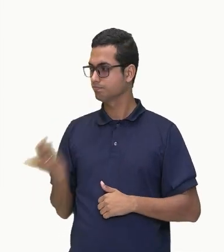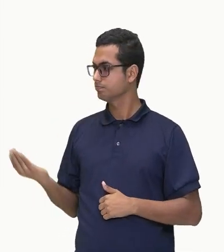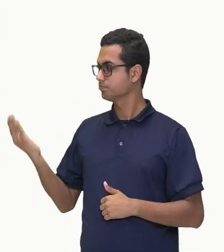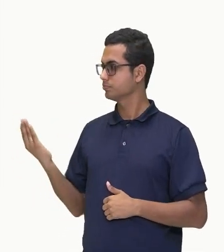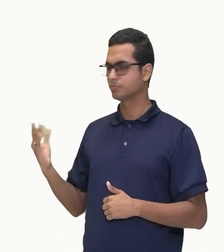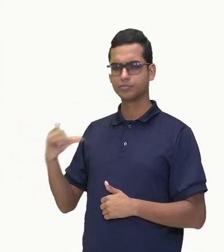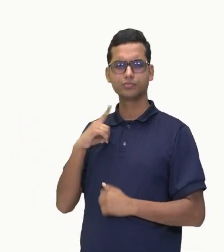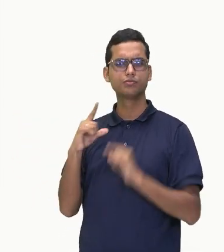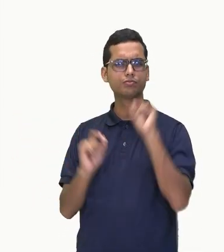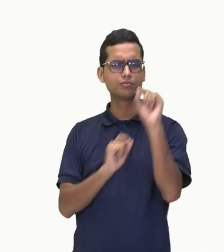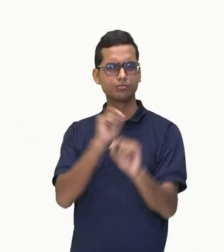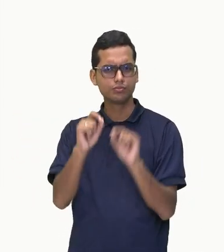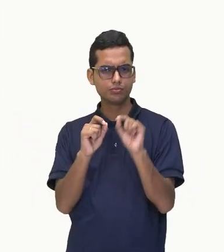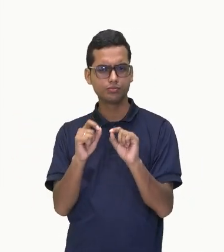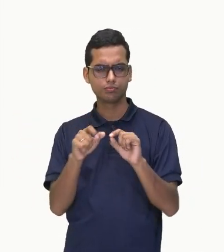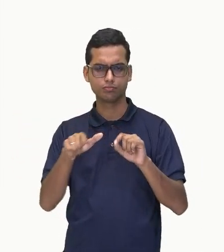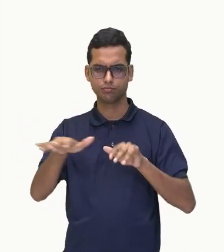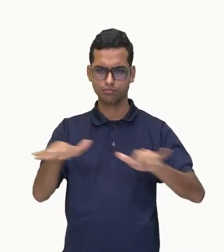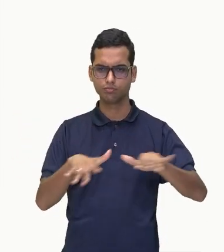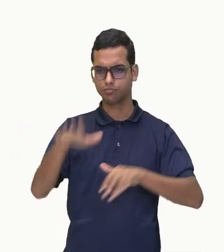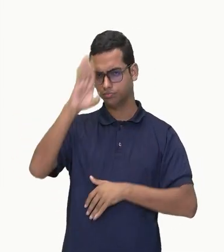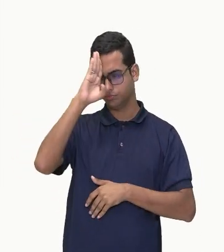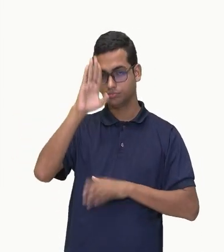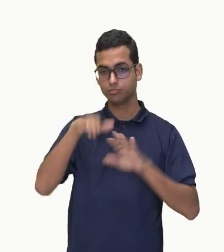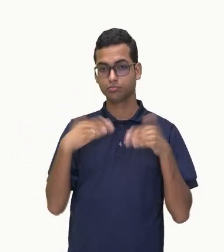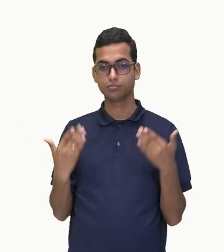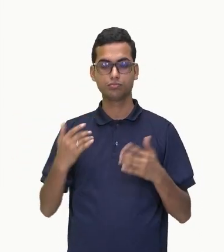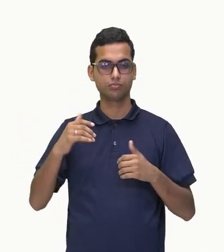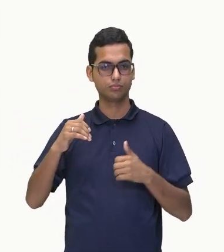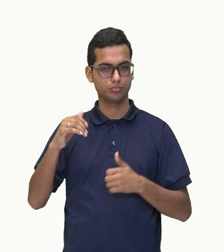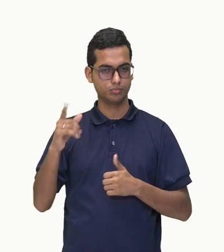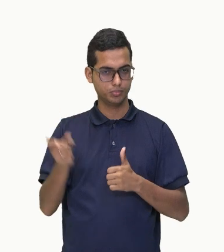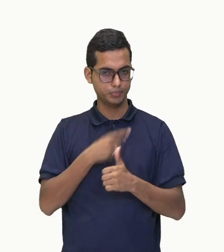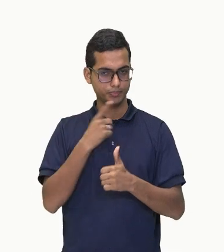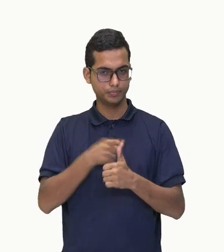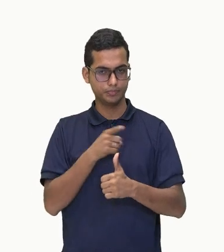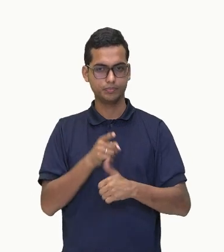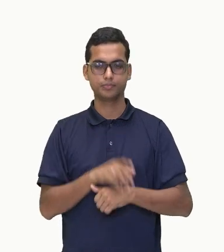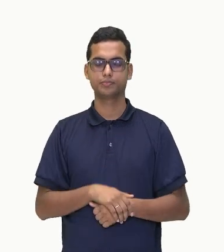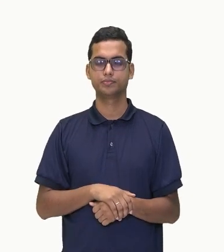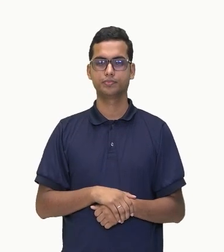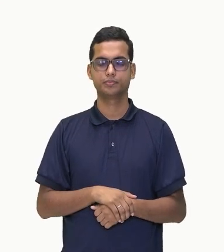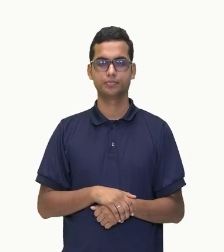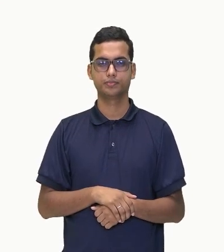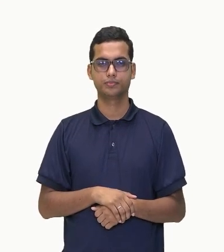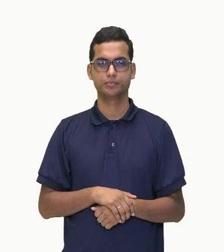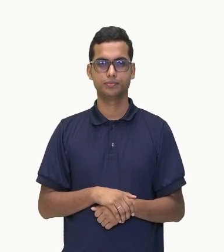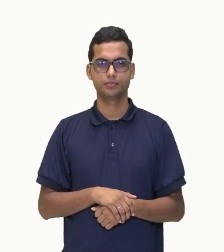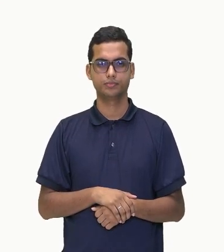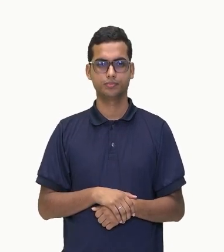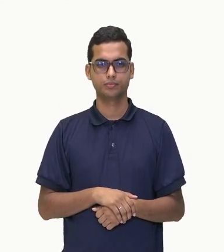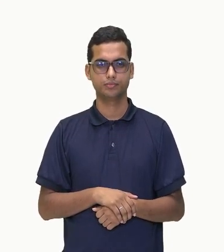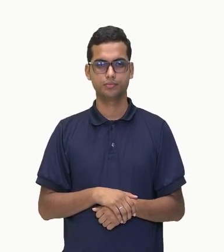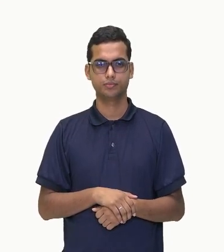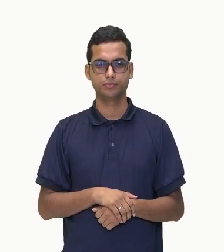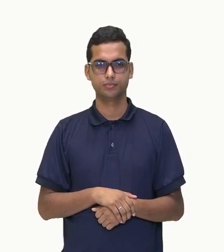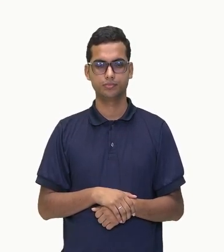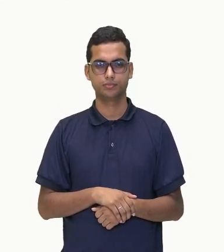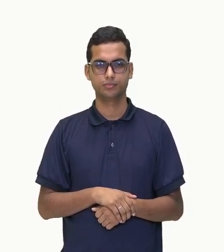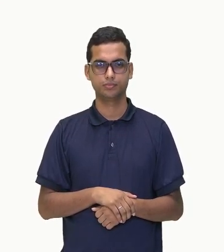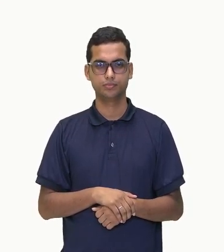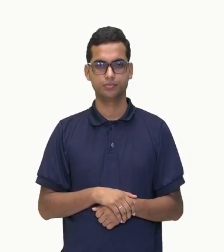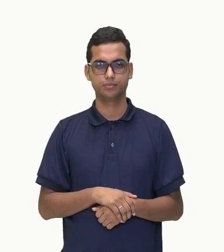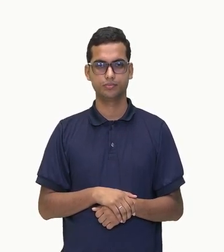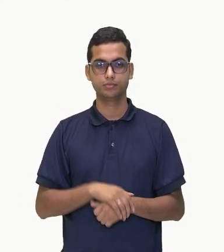seguintes movimentos principais. O primeiro, nós temos aí, vejam, temos aqui tipos